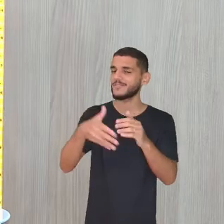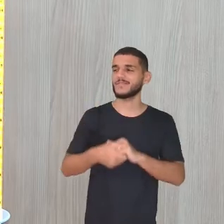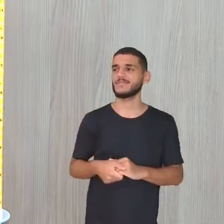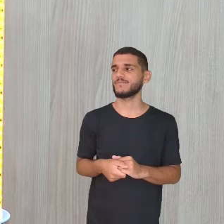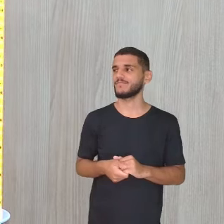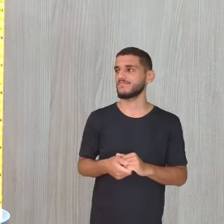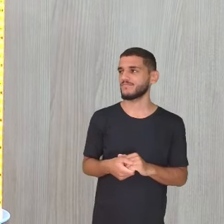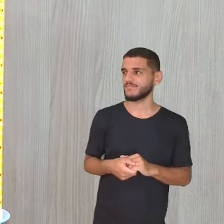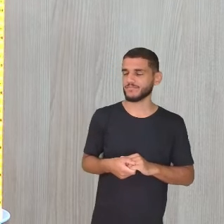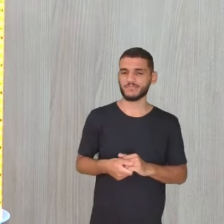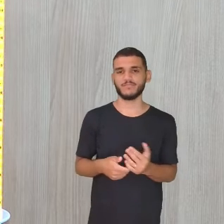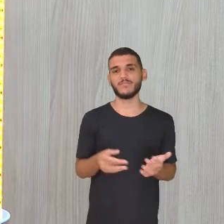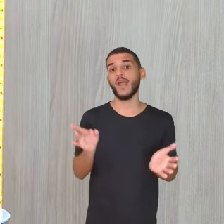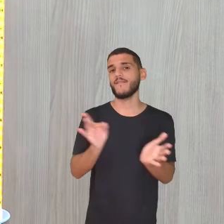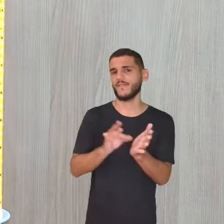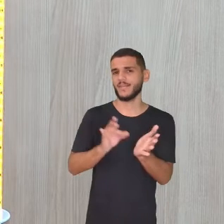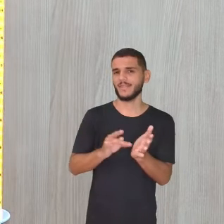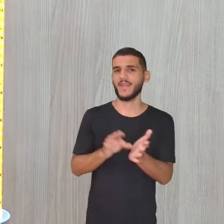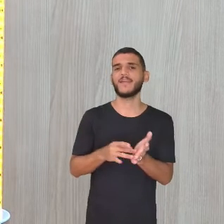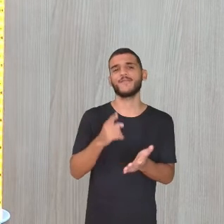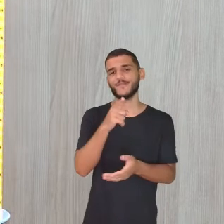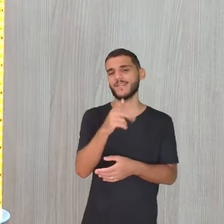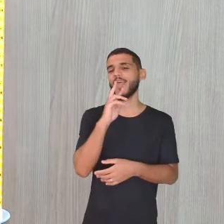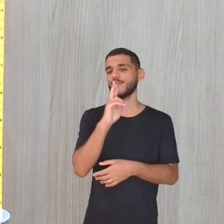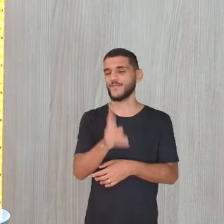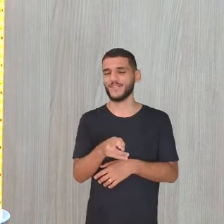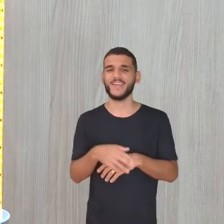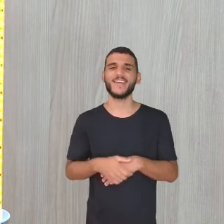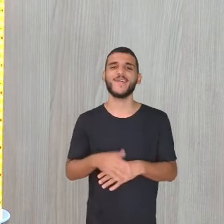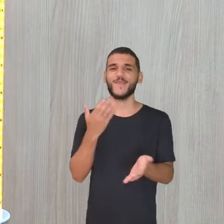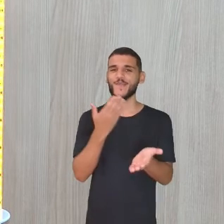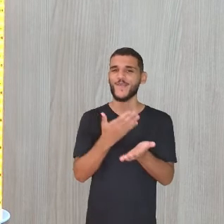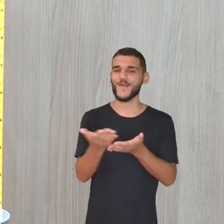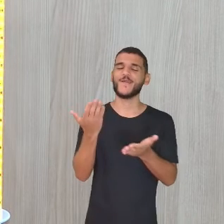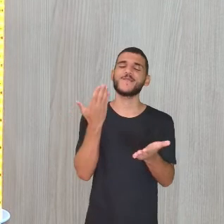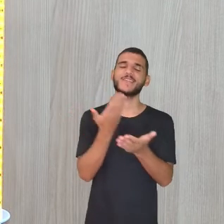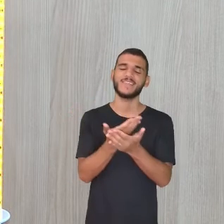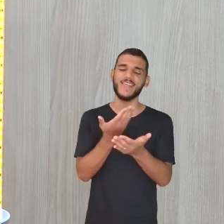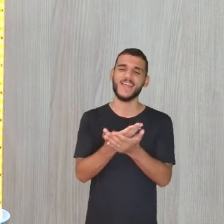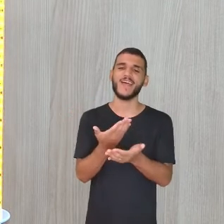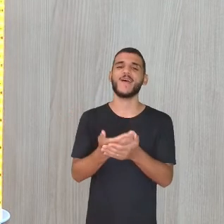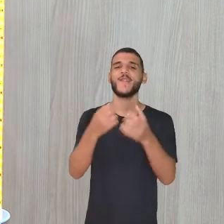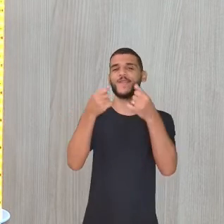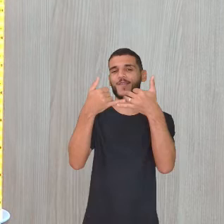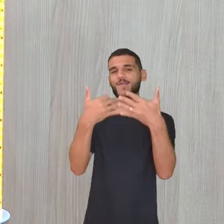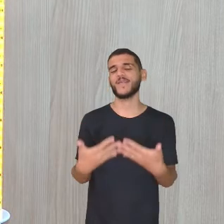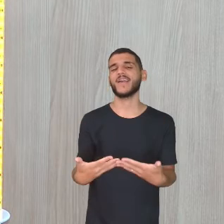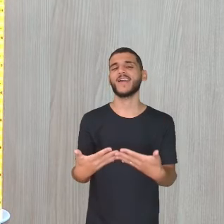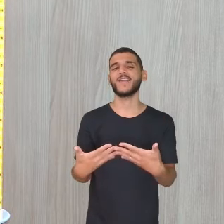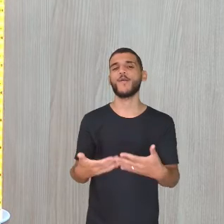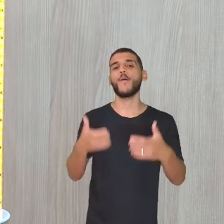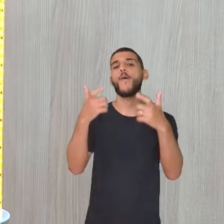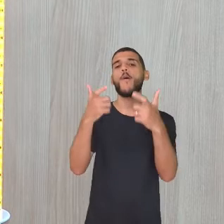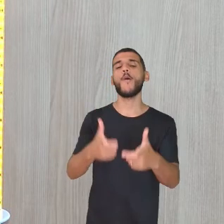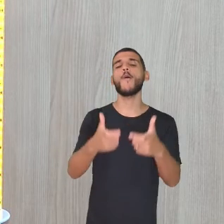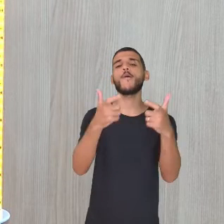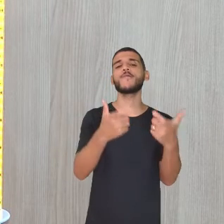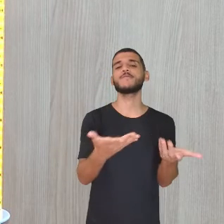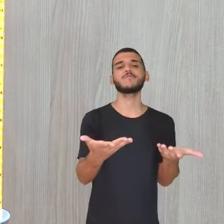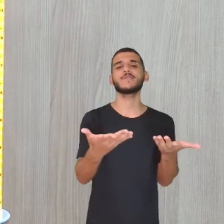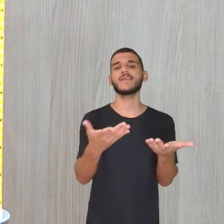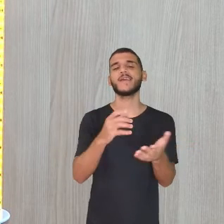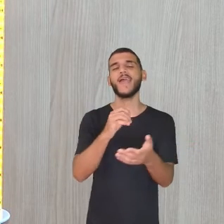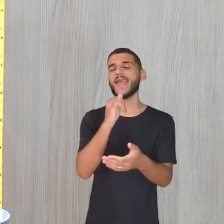inclusive, que você deu a resposta. Dei respostas. No comecinho da aula, né? Falando Sim. sobre onde estava a